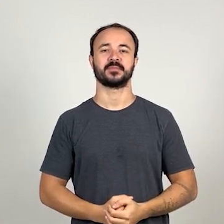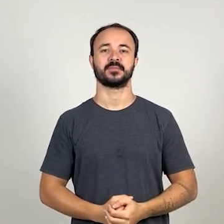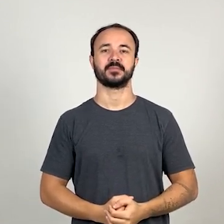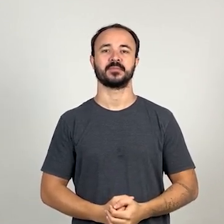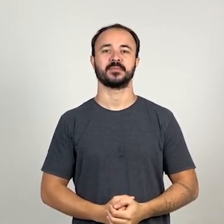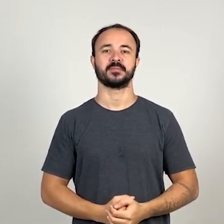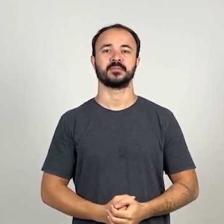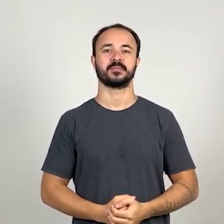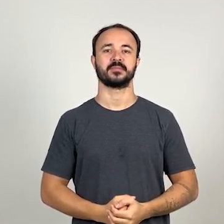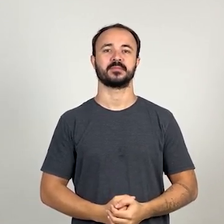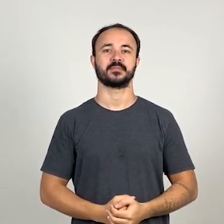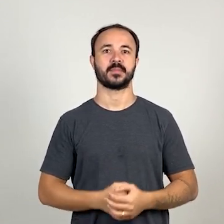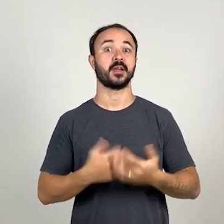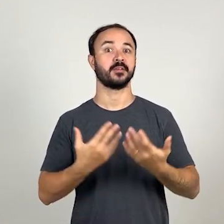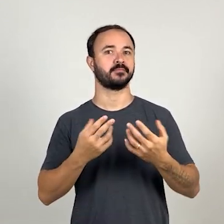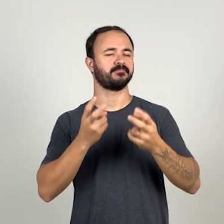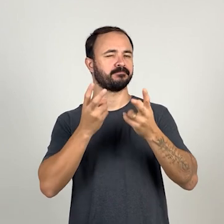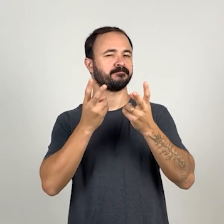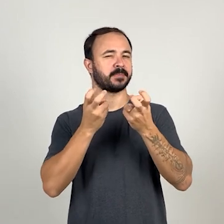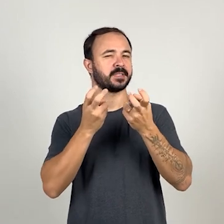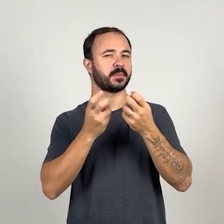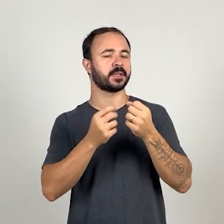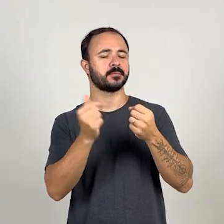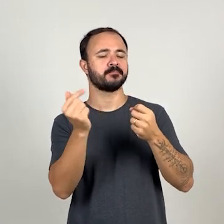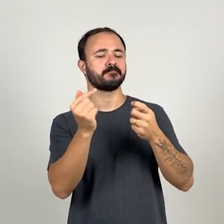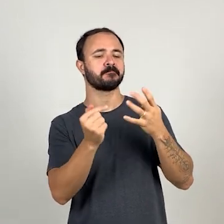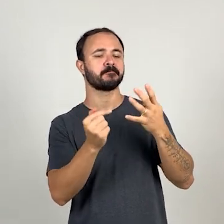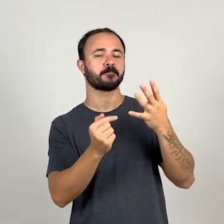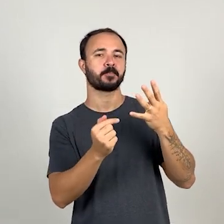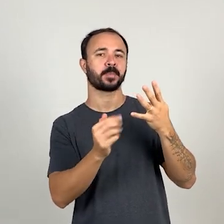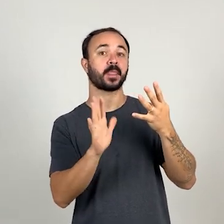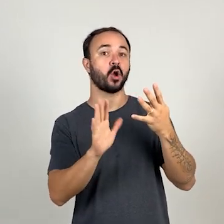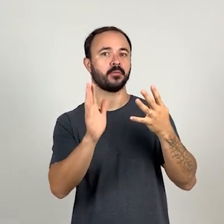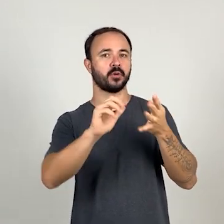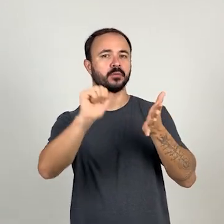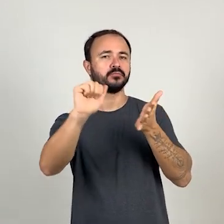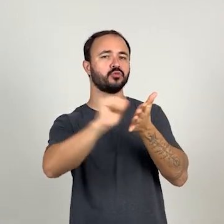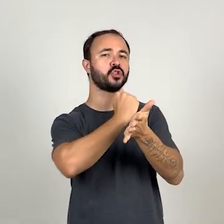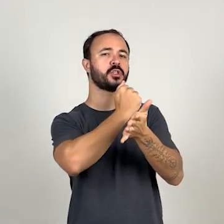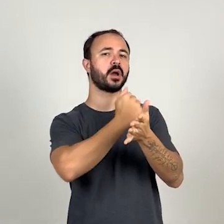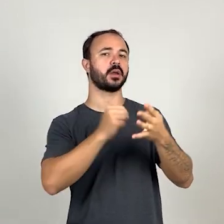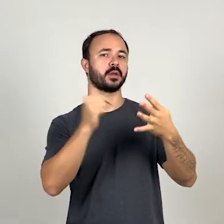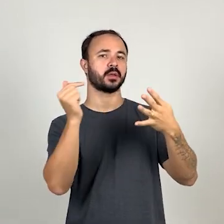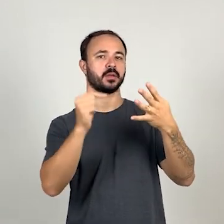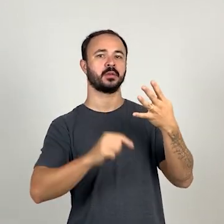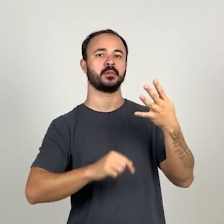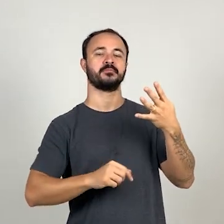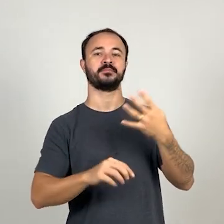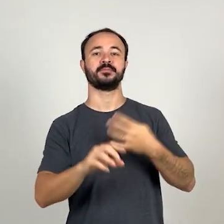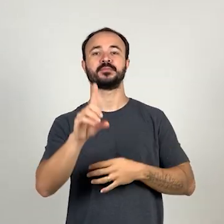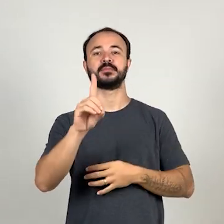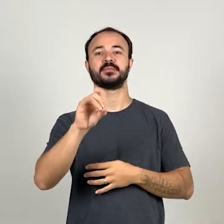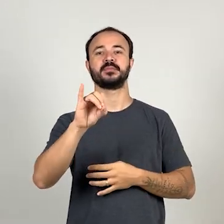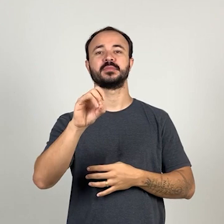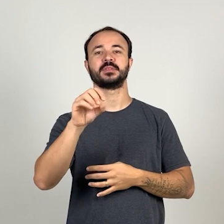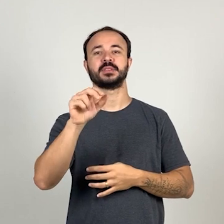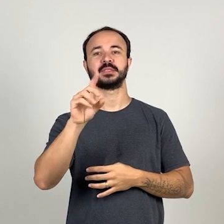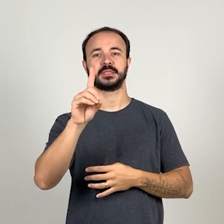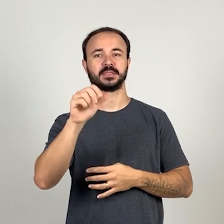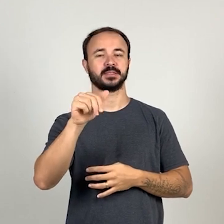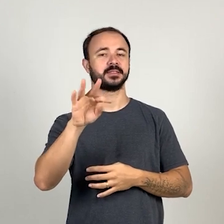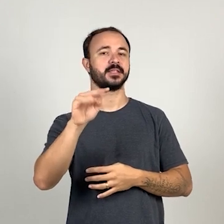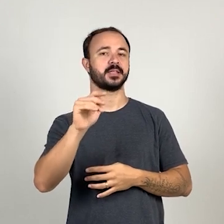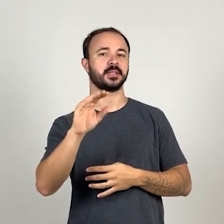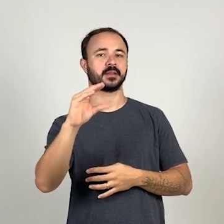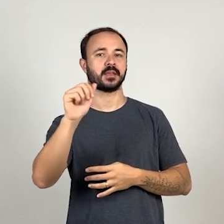can. Vamos observar? Eu vou eliminar uma antes de mostrar a resposta. O didn't can. Essa